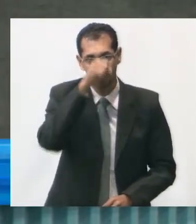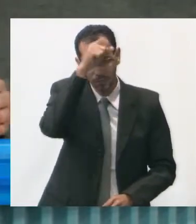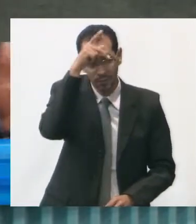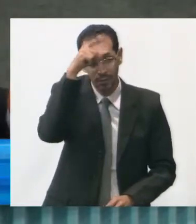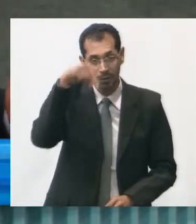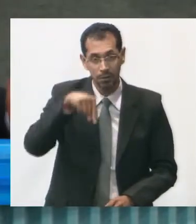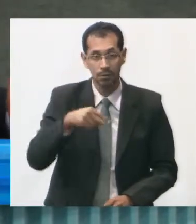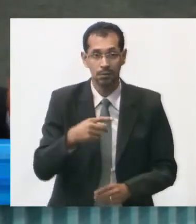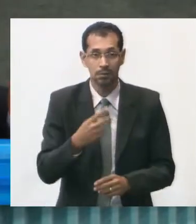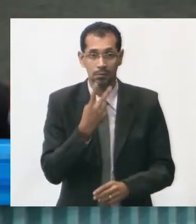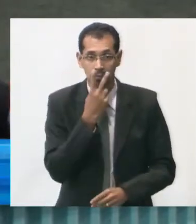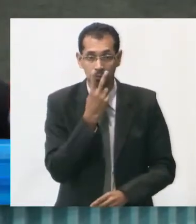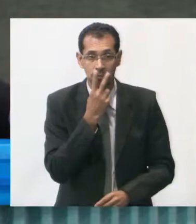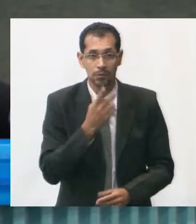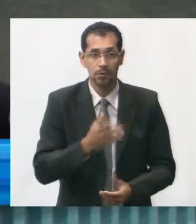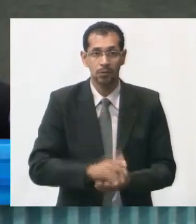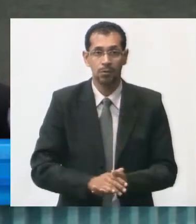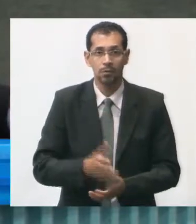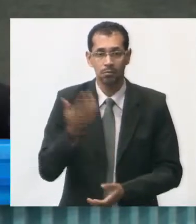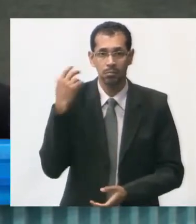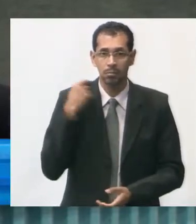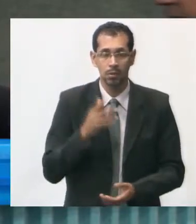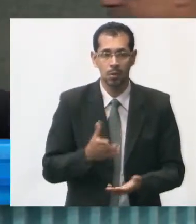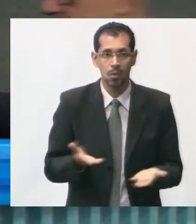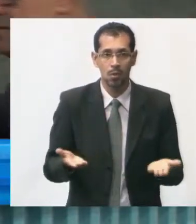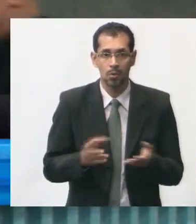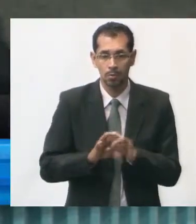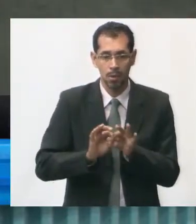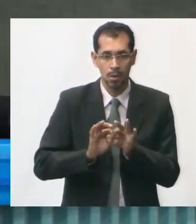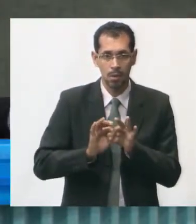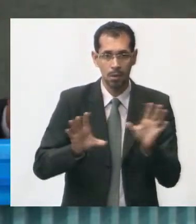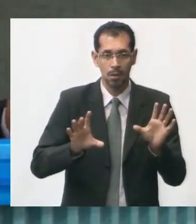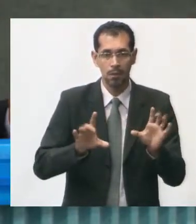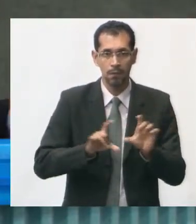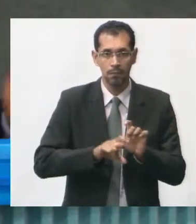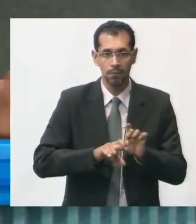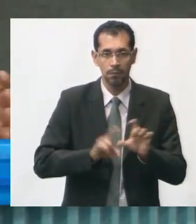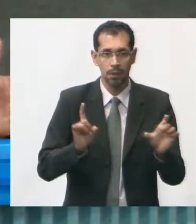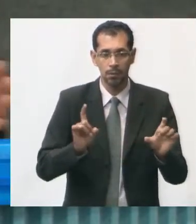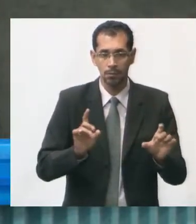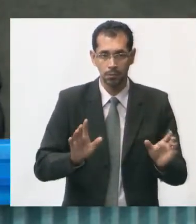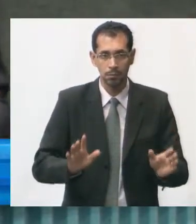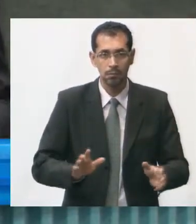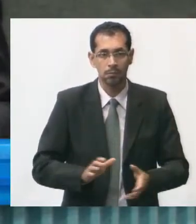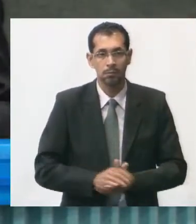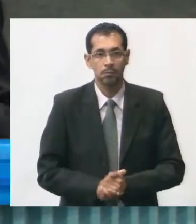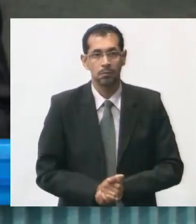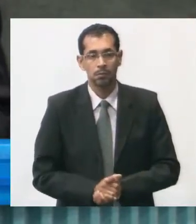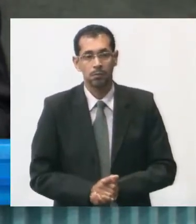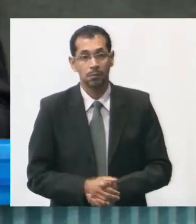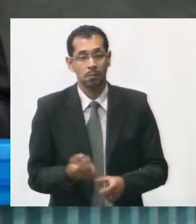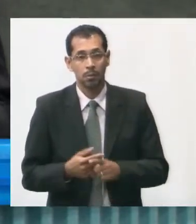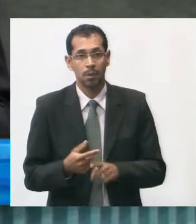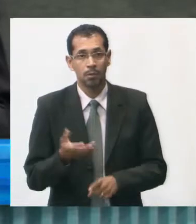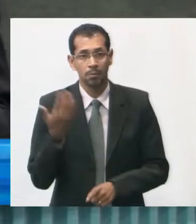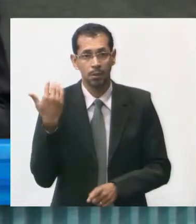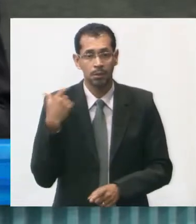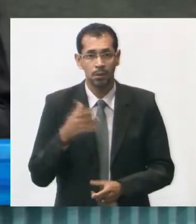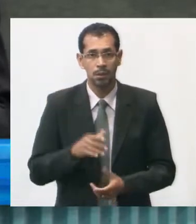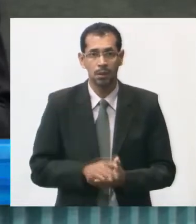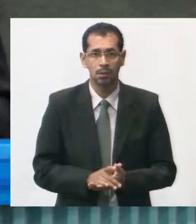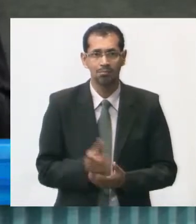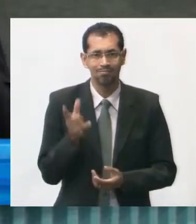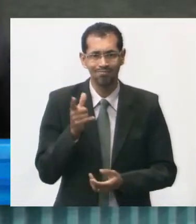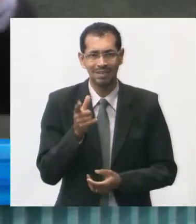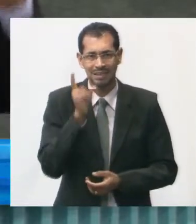tempos atrás, a prefeitura colocava algumas dificuldades para fazer obras naquele local, porque